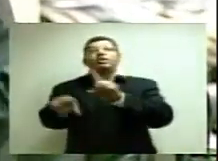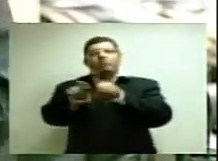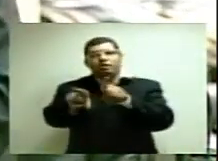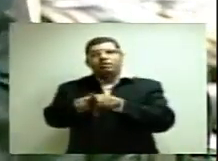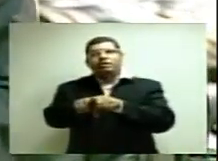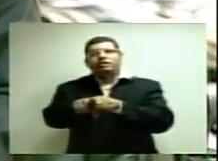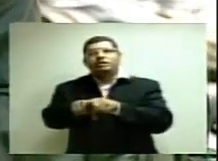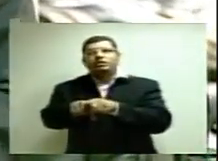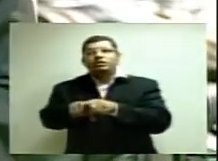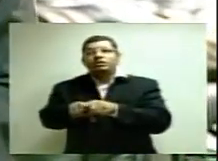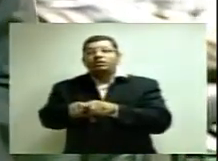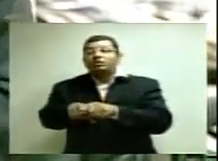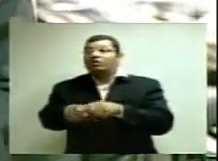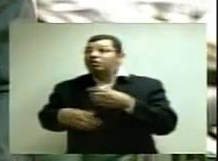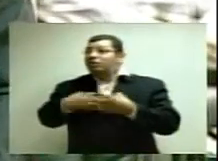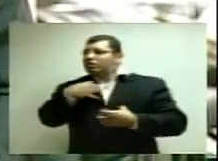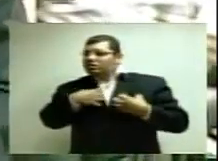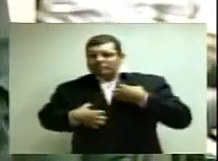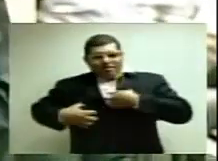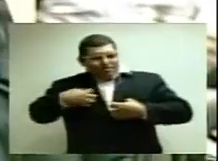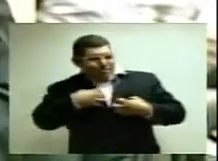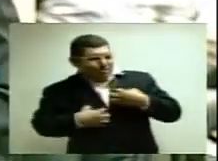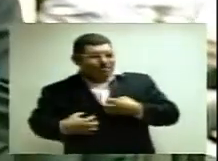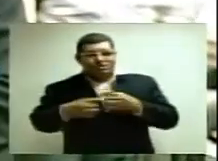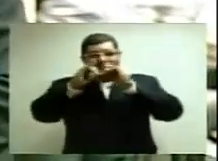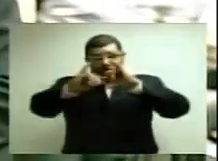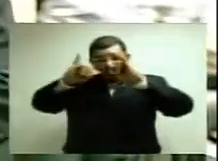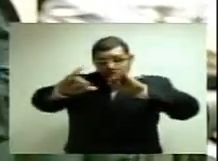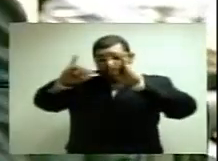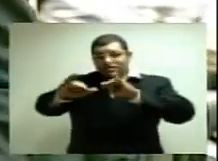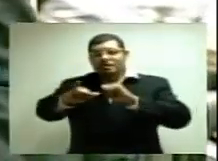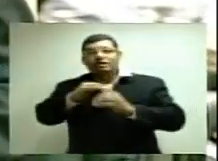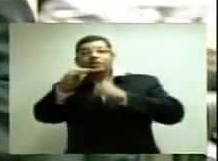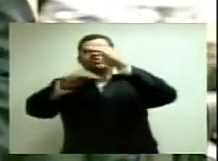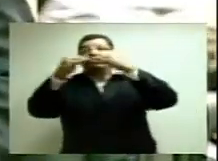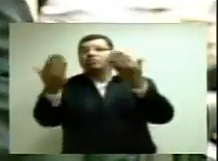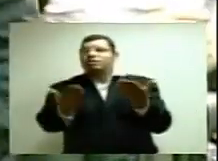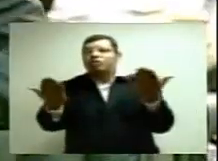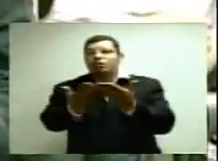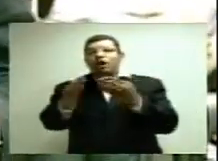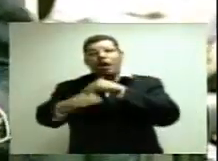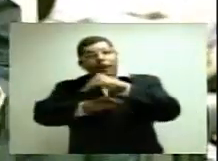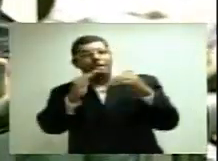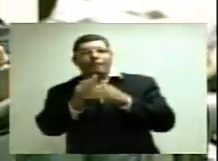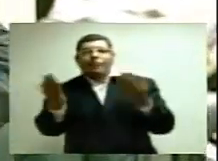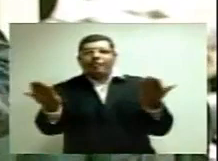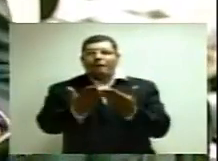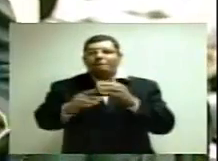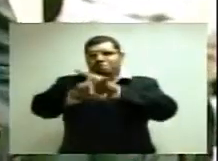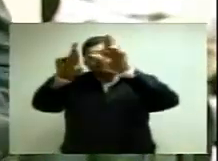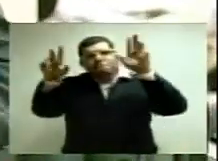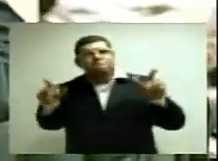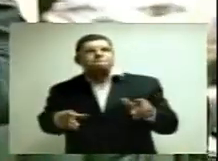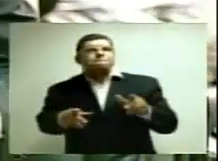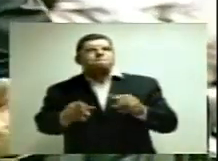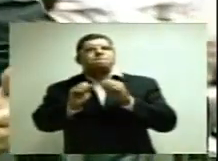Amazonas, estão apreensivos com relação a essas notícias que alcançam a todos hoje por várias